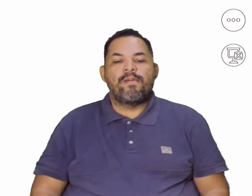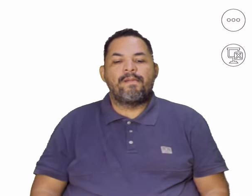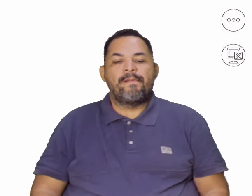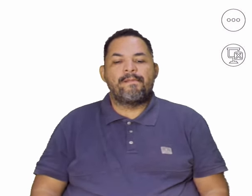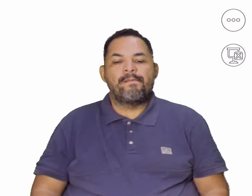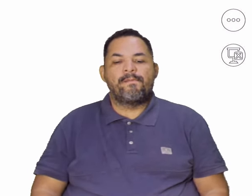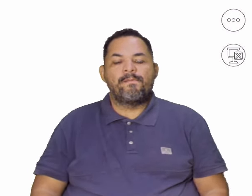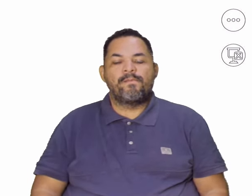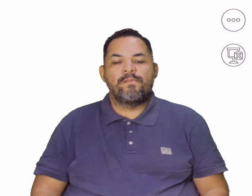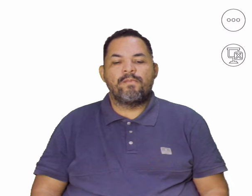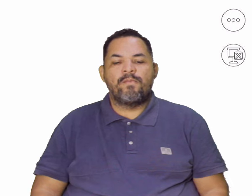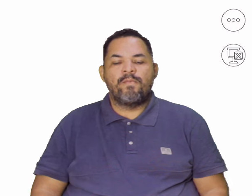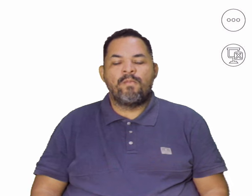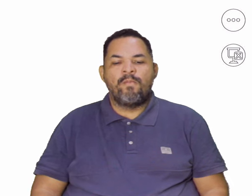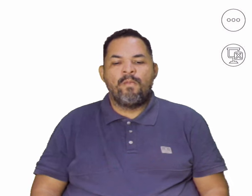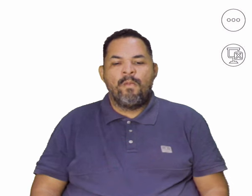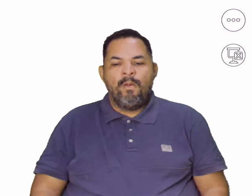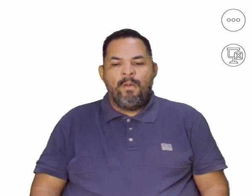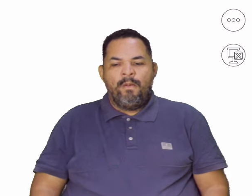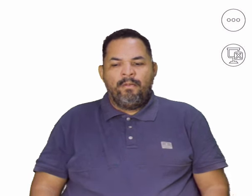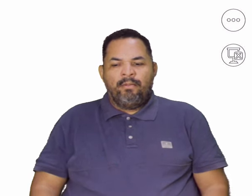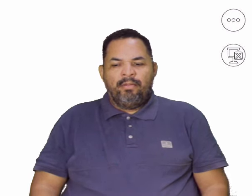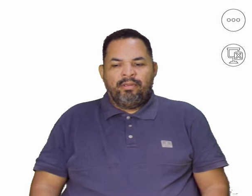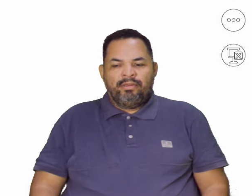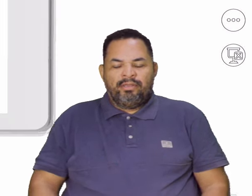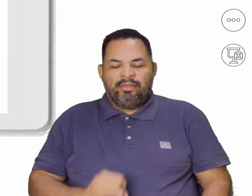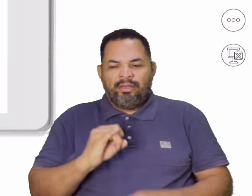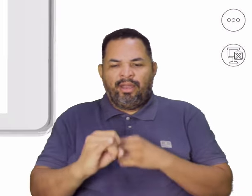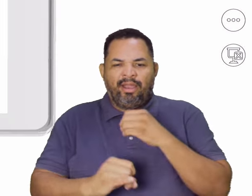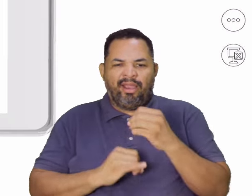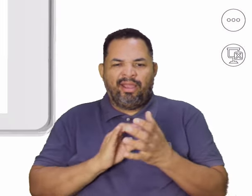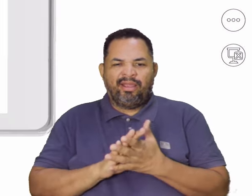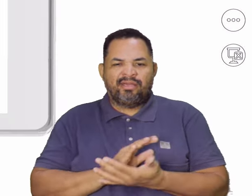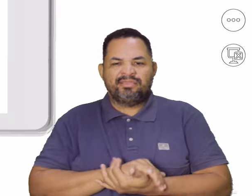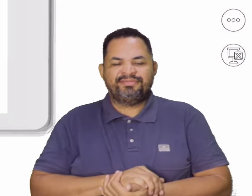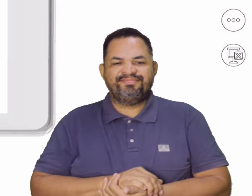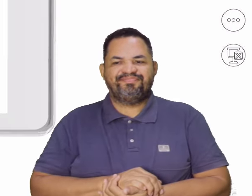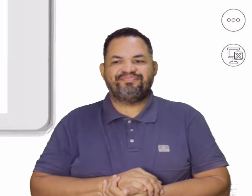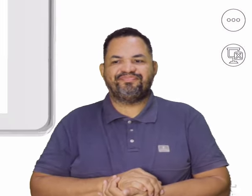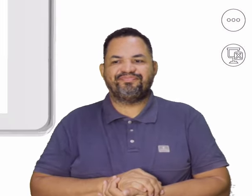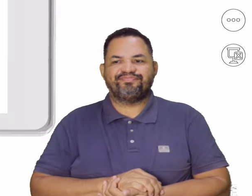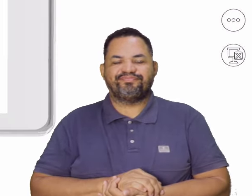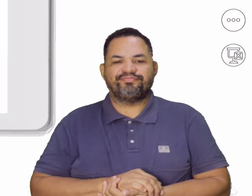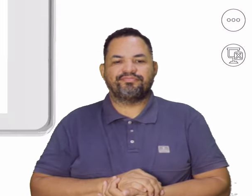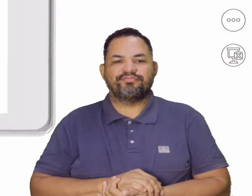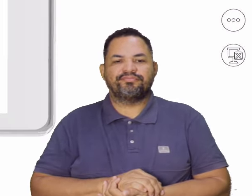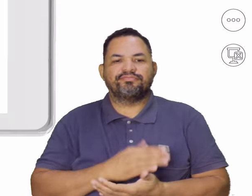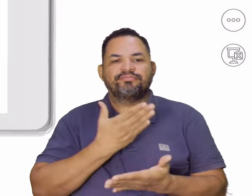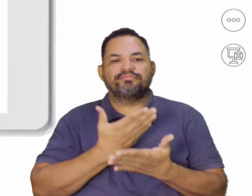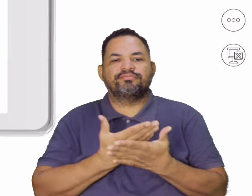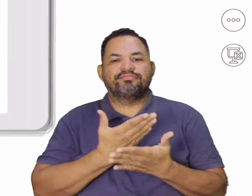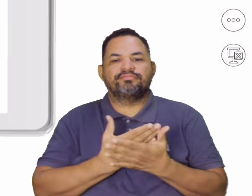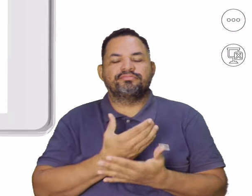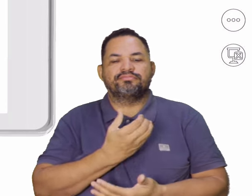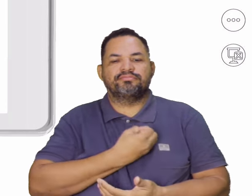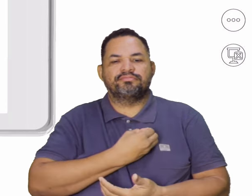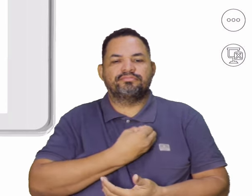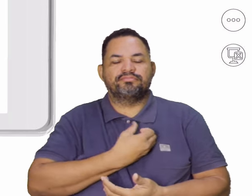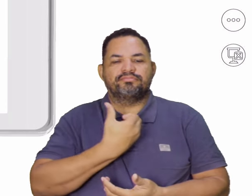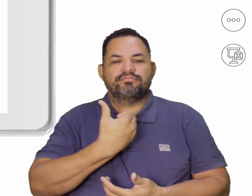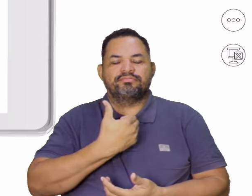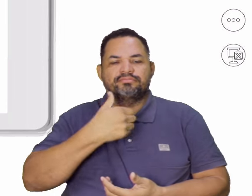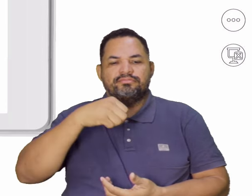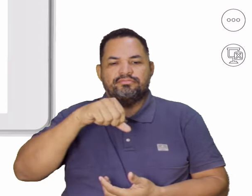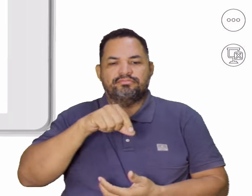igual a-2 que é a carga do I Valeu na aula 19.1